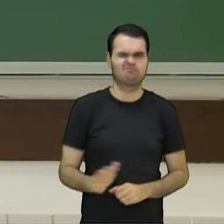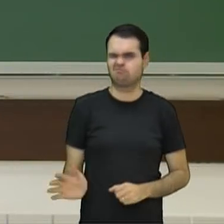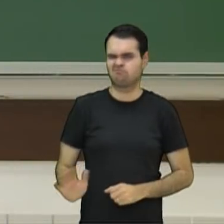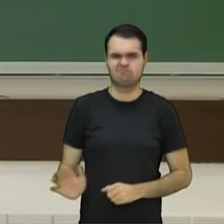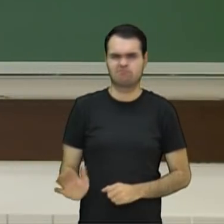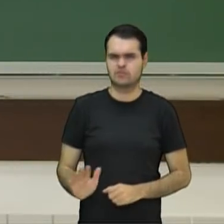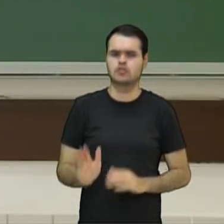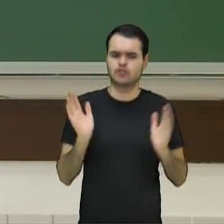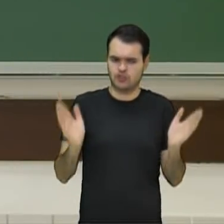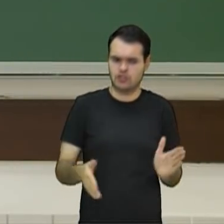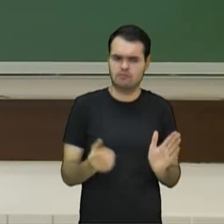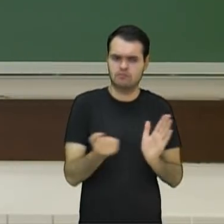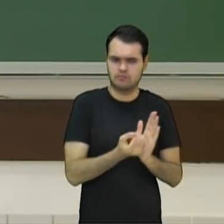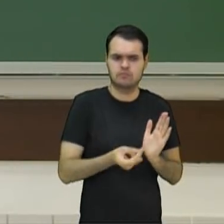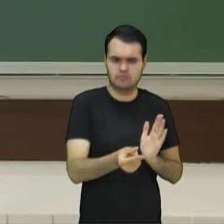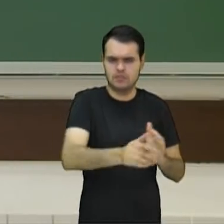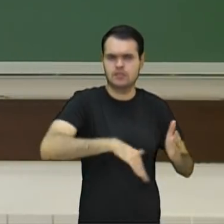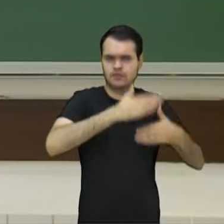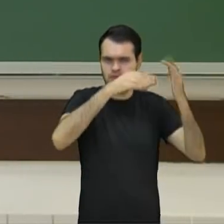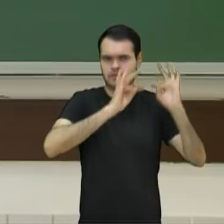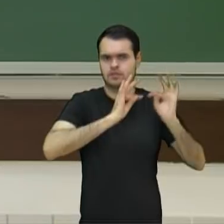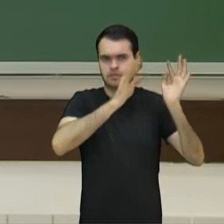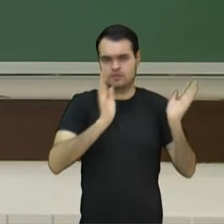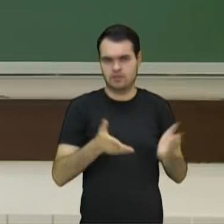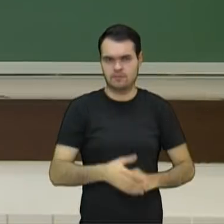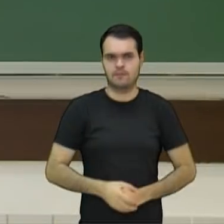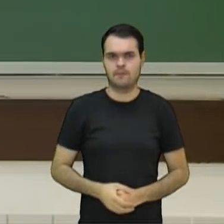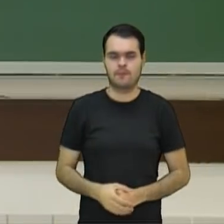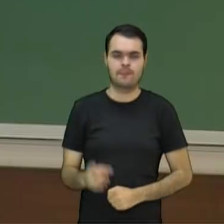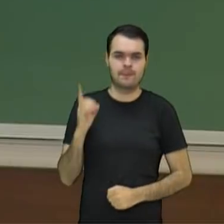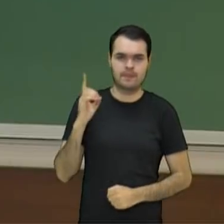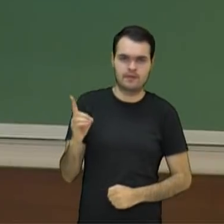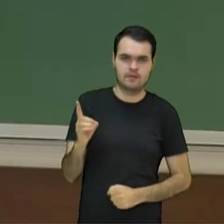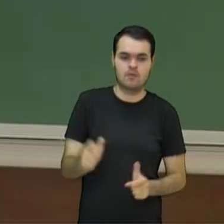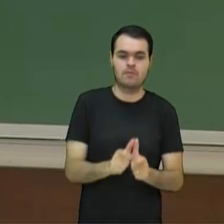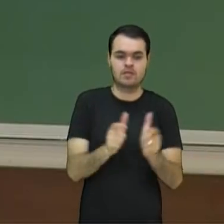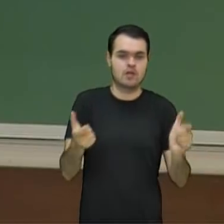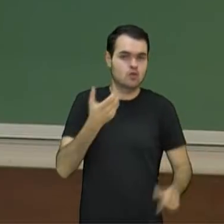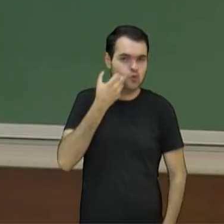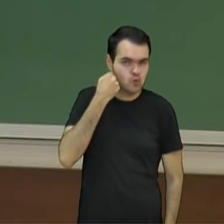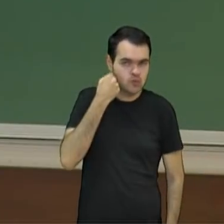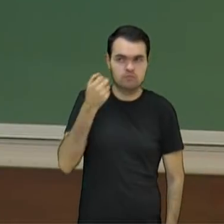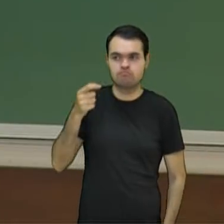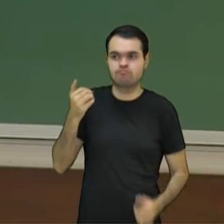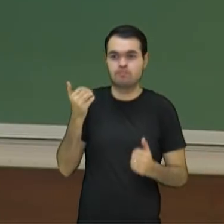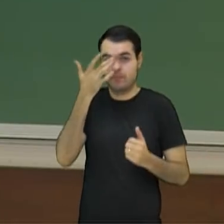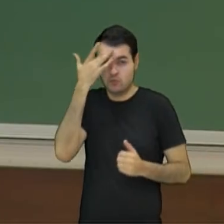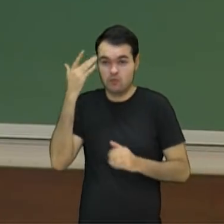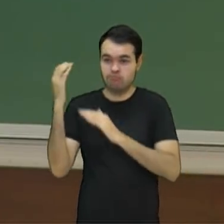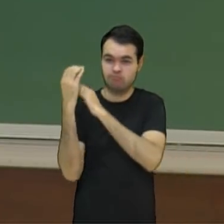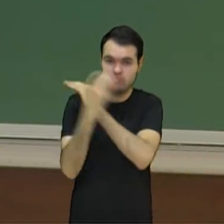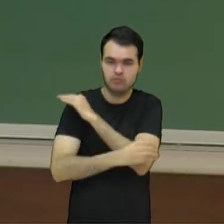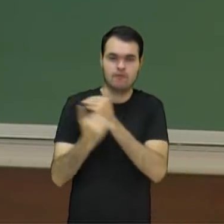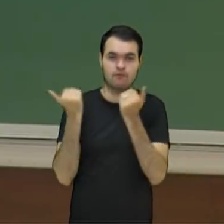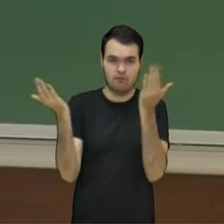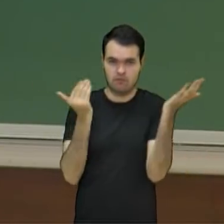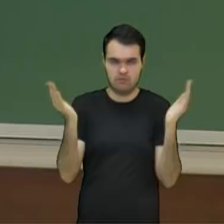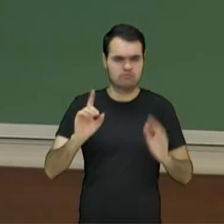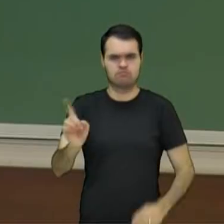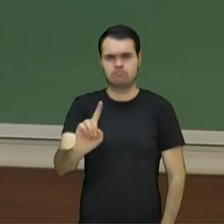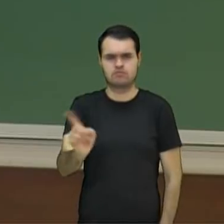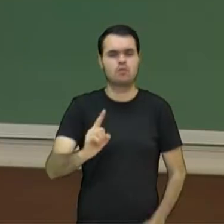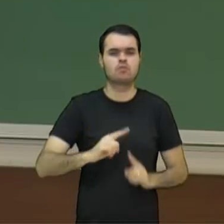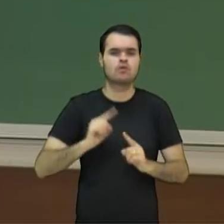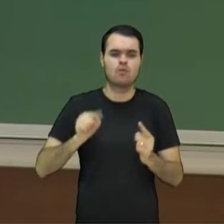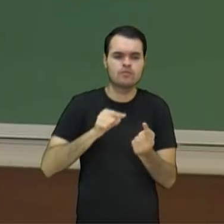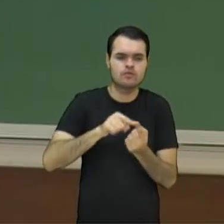a agricultura já é bem desenvolvida. E letra D, aumentar os lucros de investidores internacionais? Também não, porque